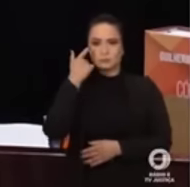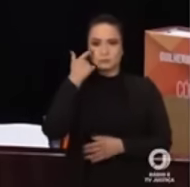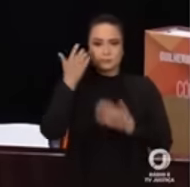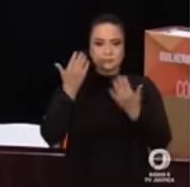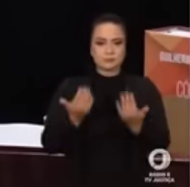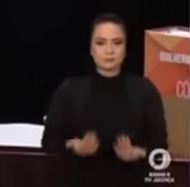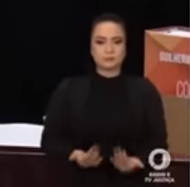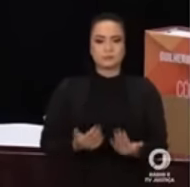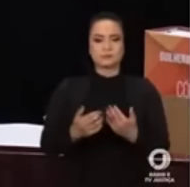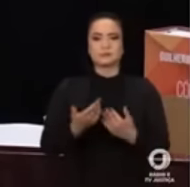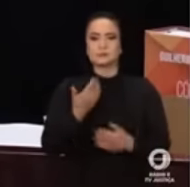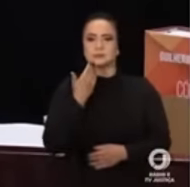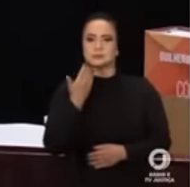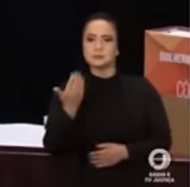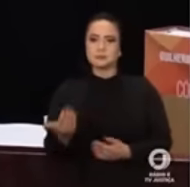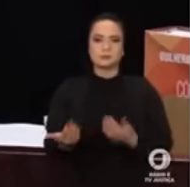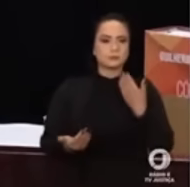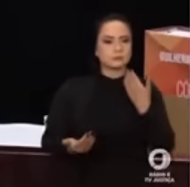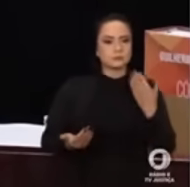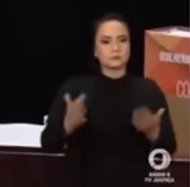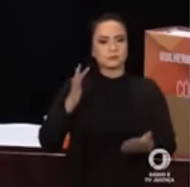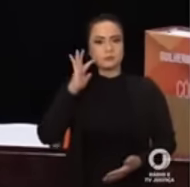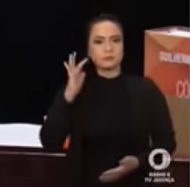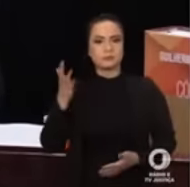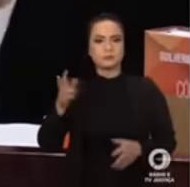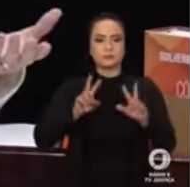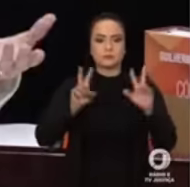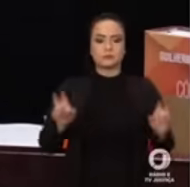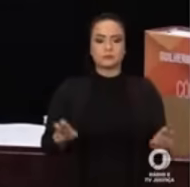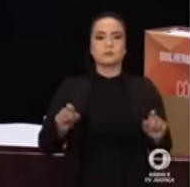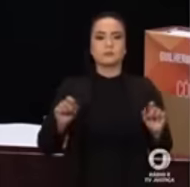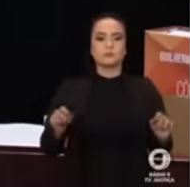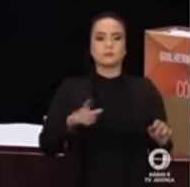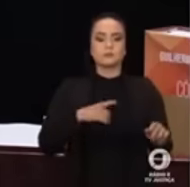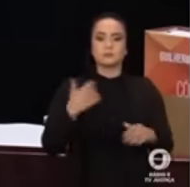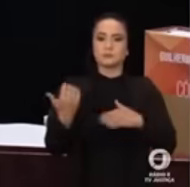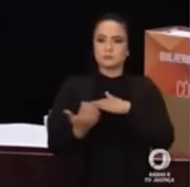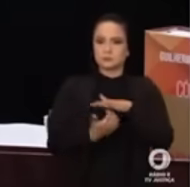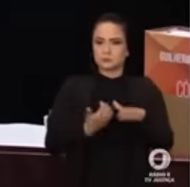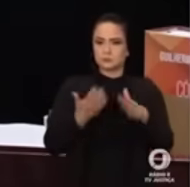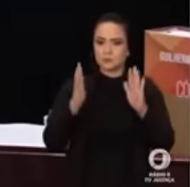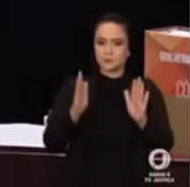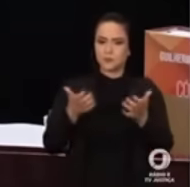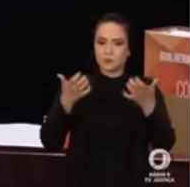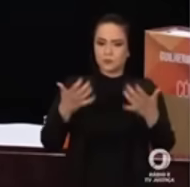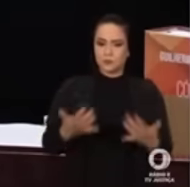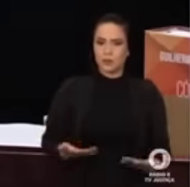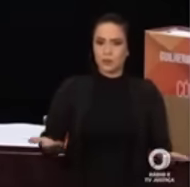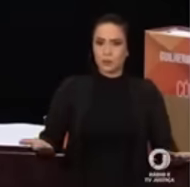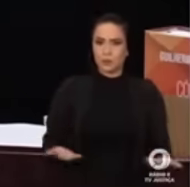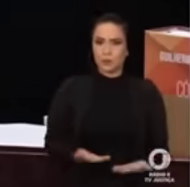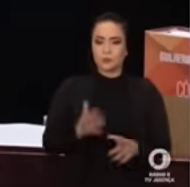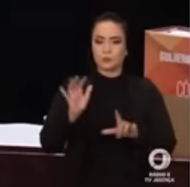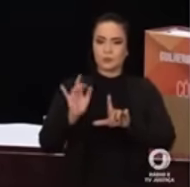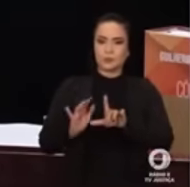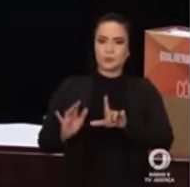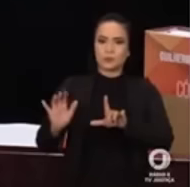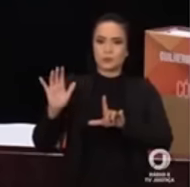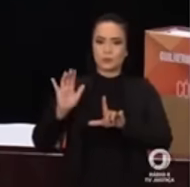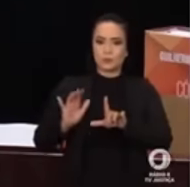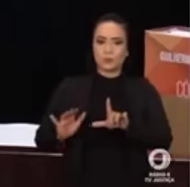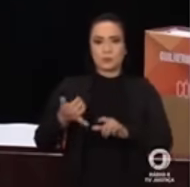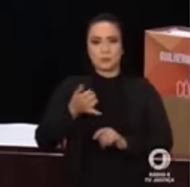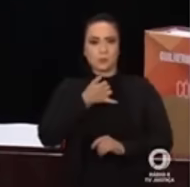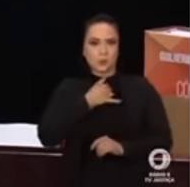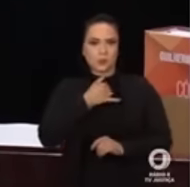os requerimentos, providências relacionadas, inclusive, a empresas, como foi mencionado aqui, de uma plataforma, por